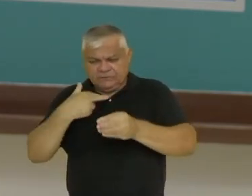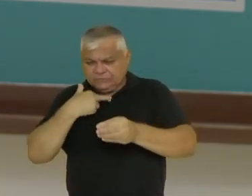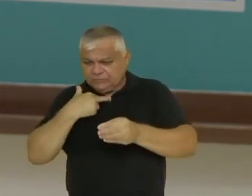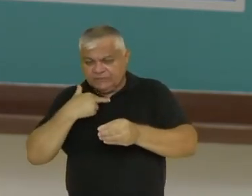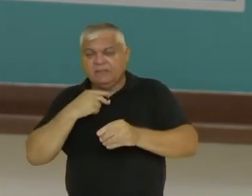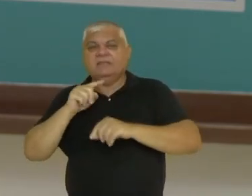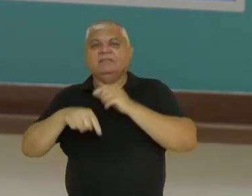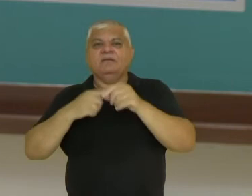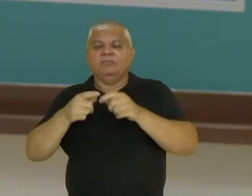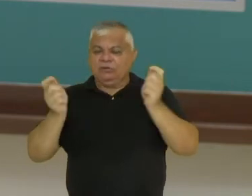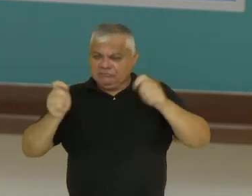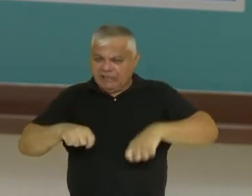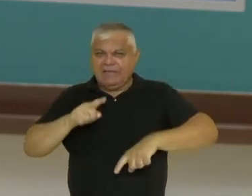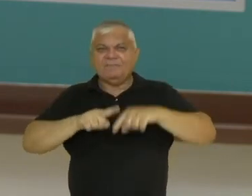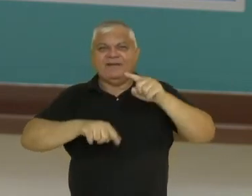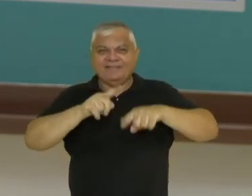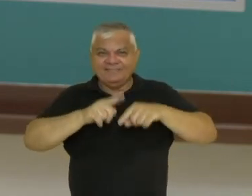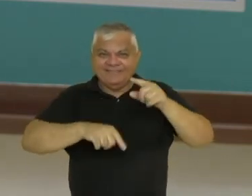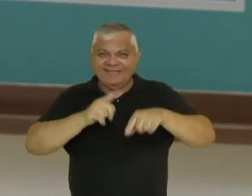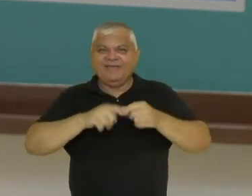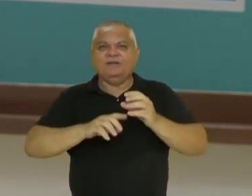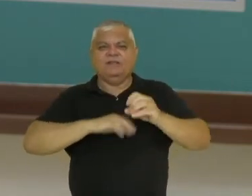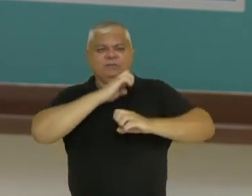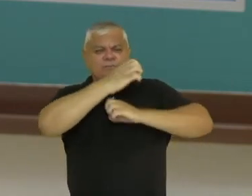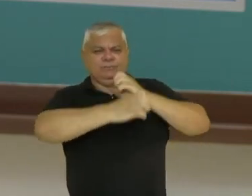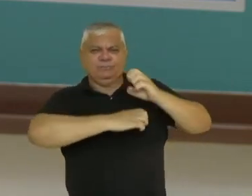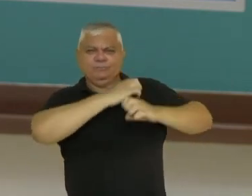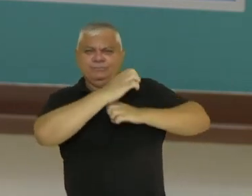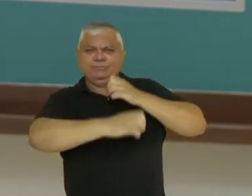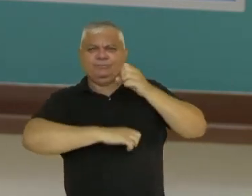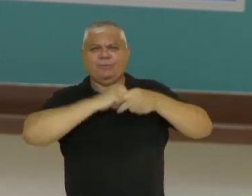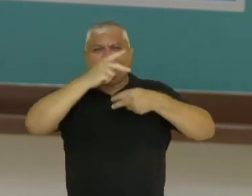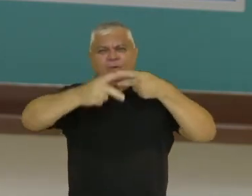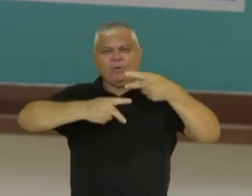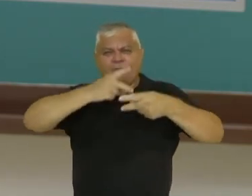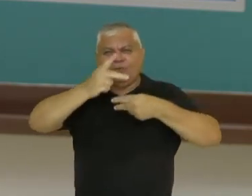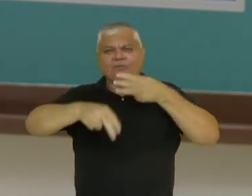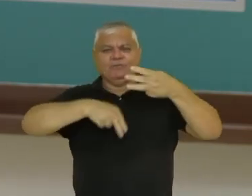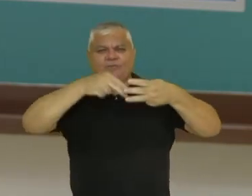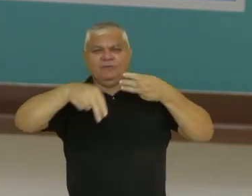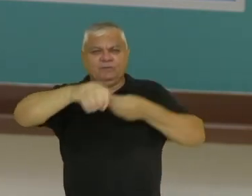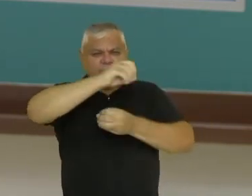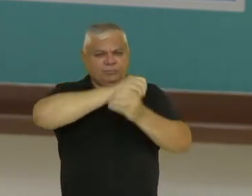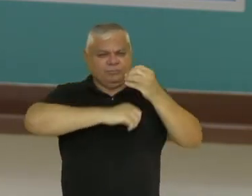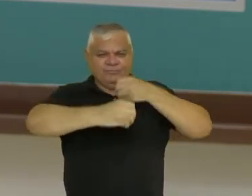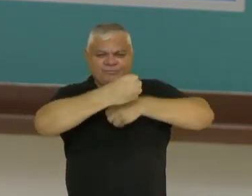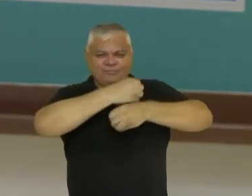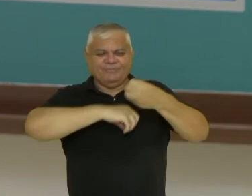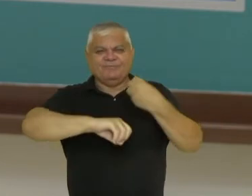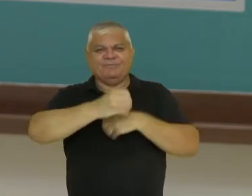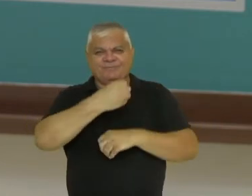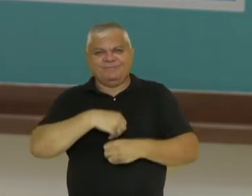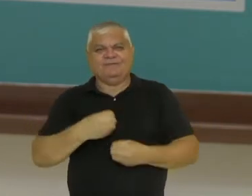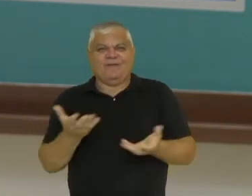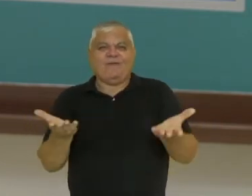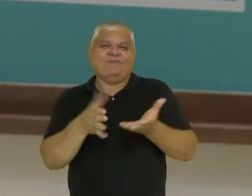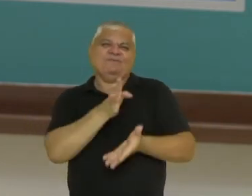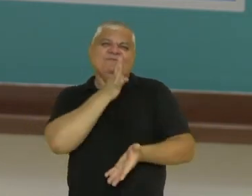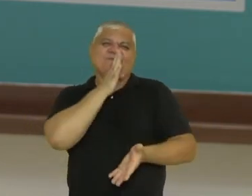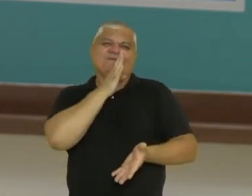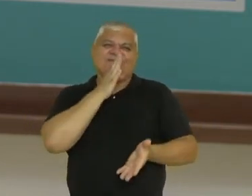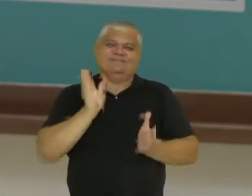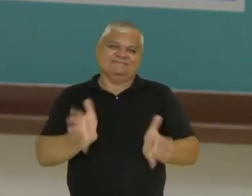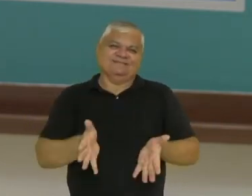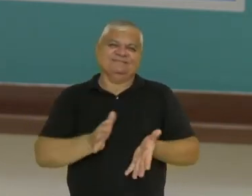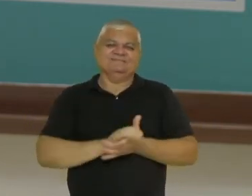uma matéria aí descontínua, formada de várias subpartículas, com movimento e o que a gente sabe sobre os átomos hoje.